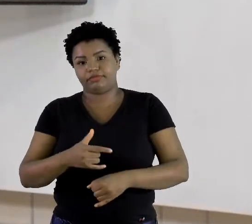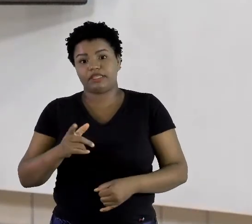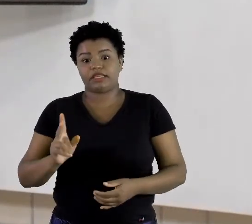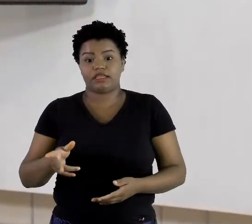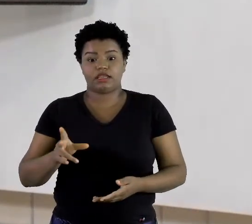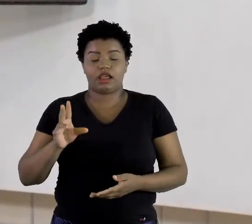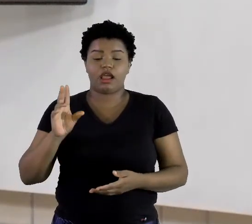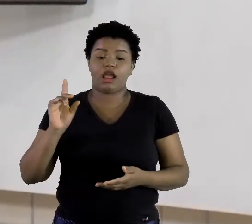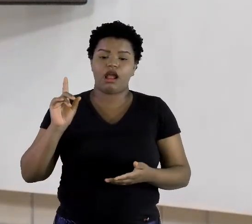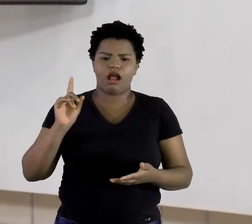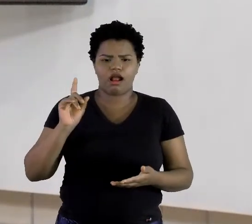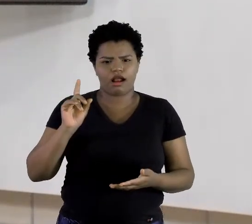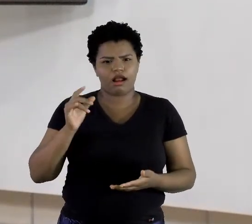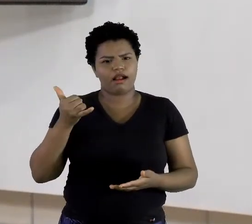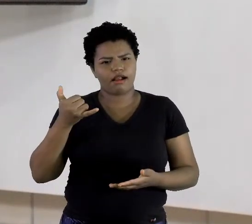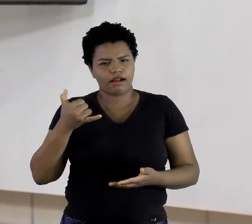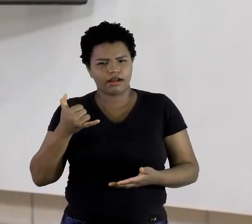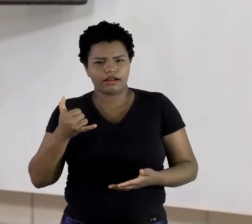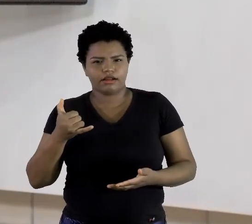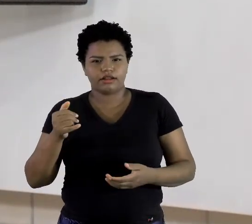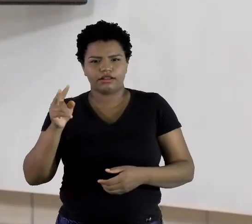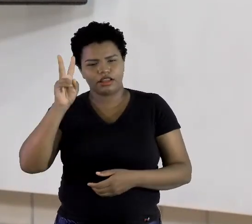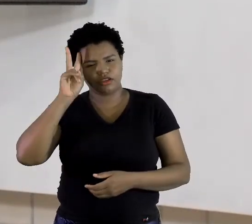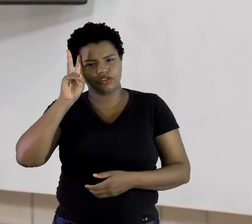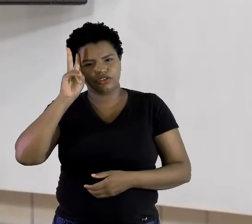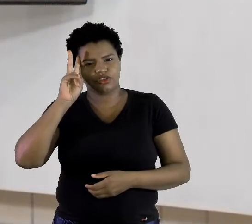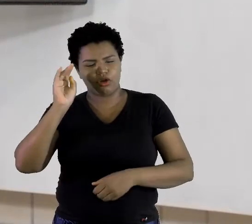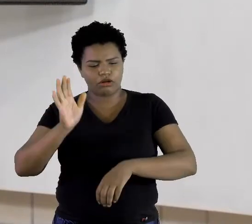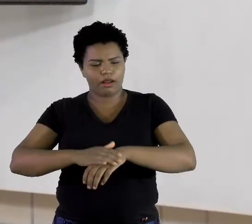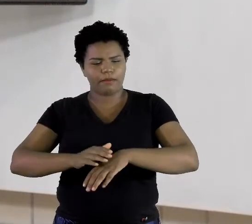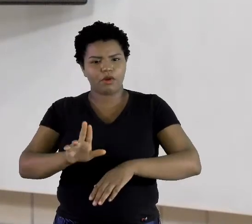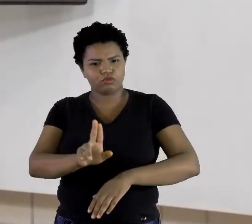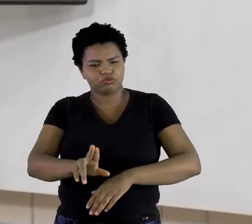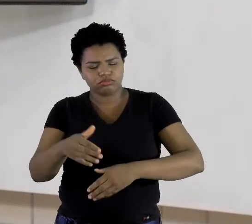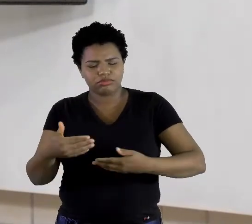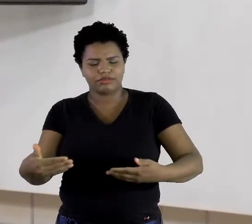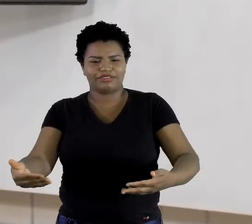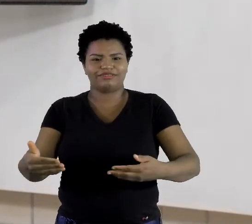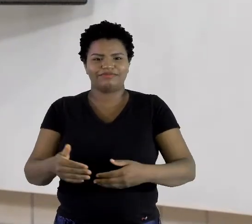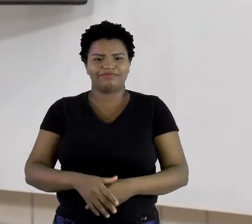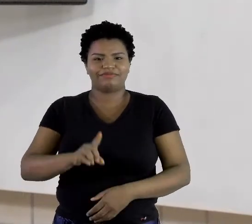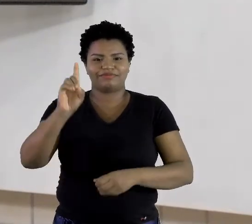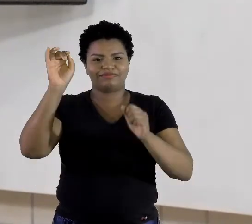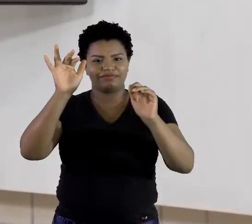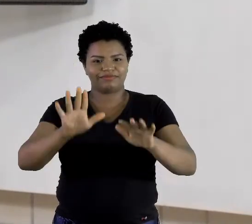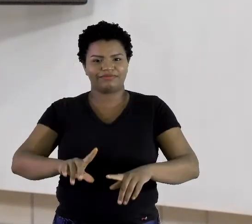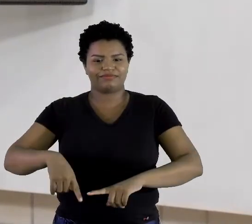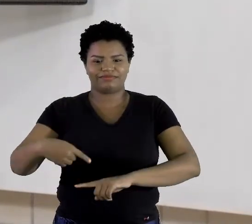história de vocês sobre a mão de vocês, ok? Fiquem com Deus e até uma próxima.